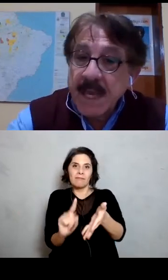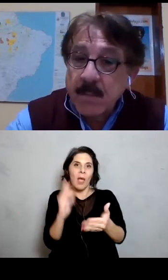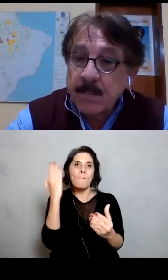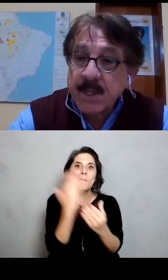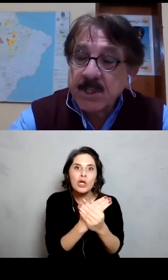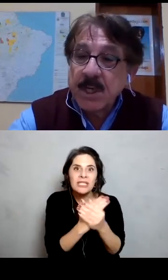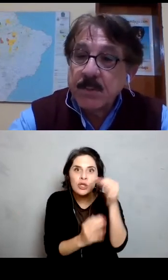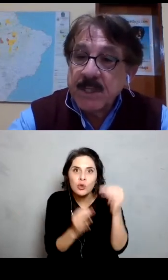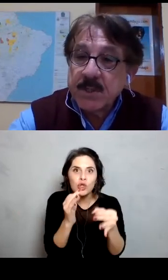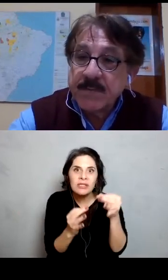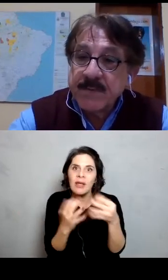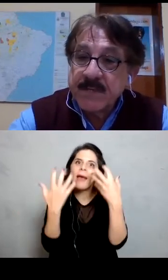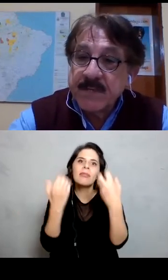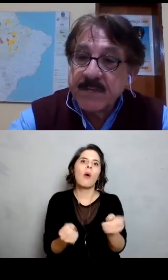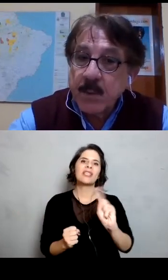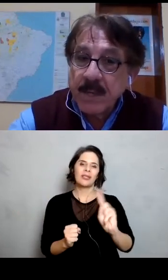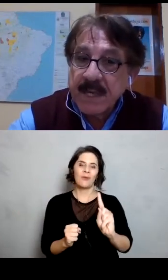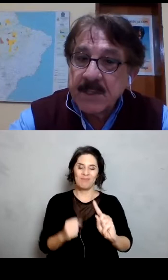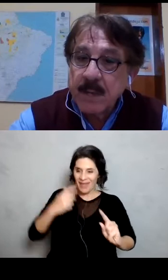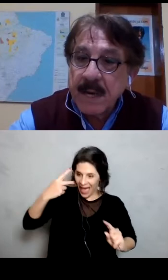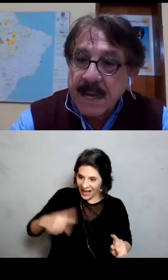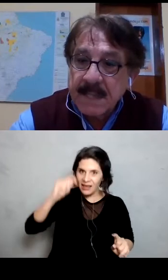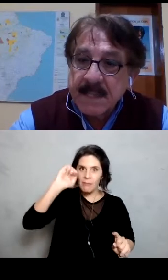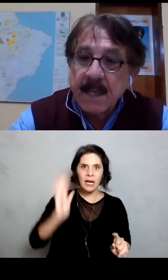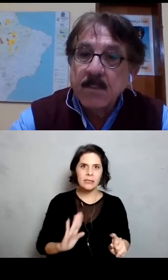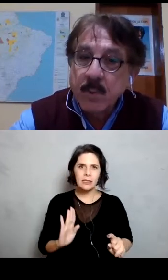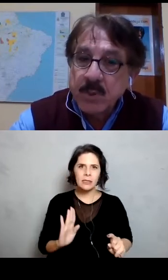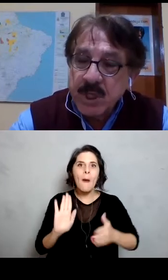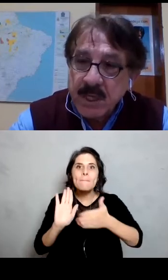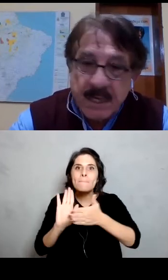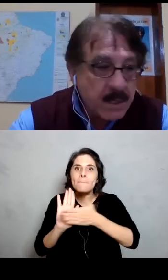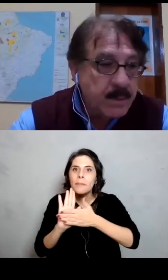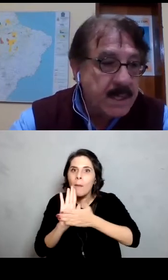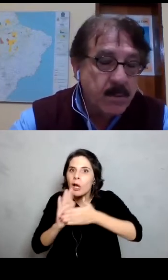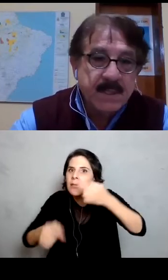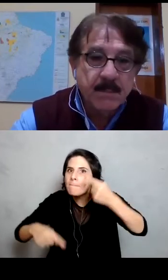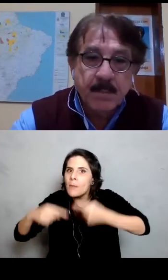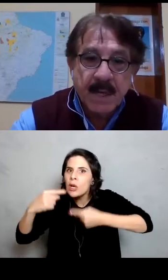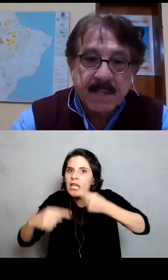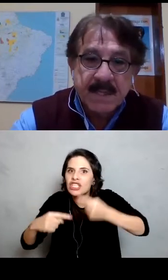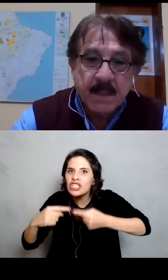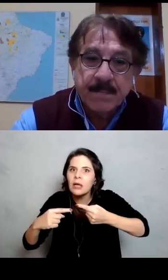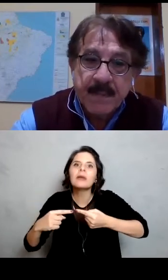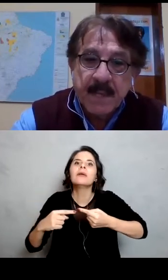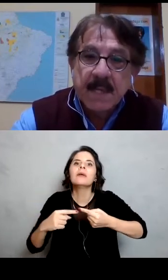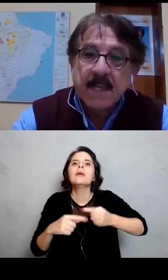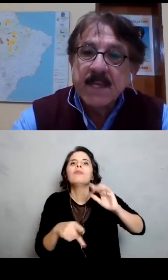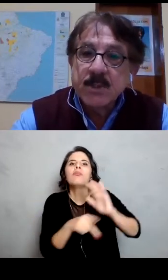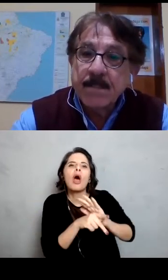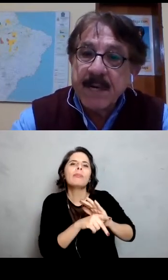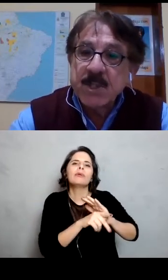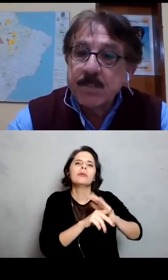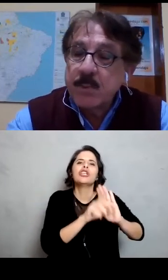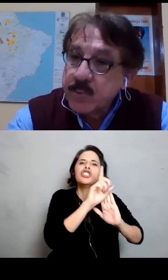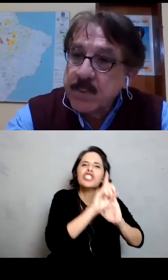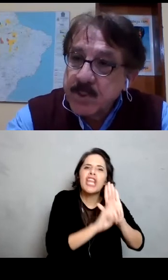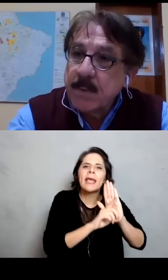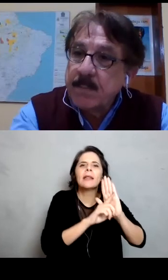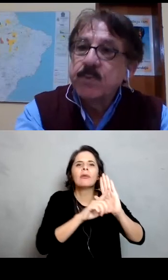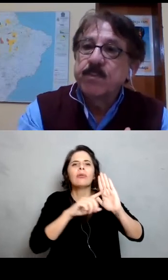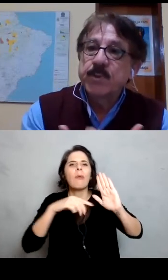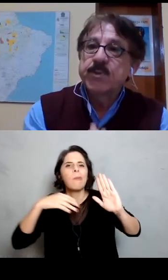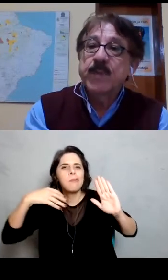de Eu acho que a Mônica está pedindo alguma coisa, mas podemos falar logo em